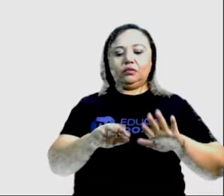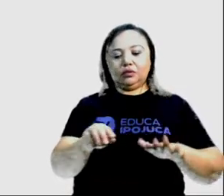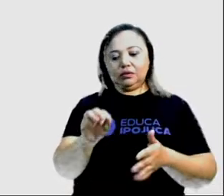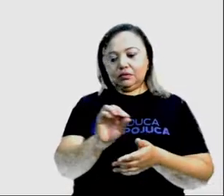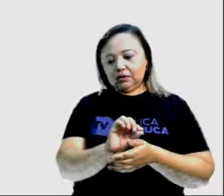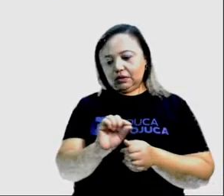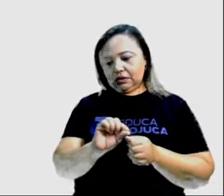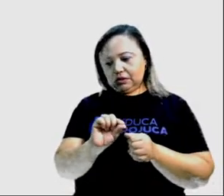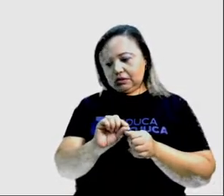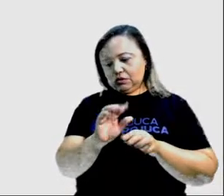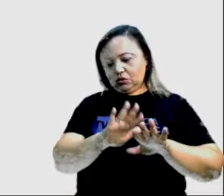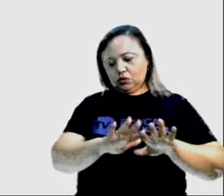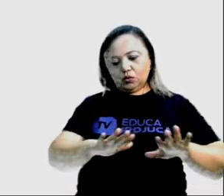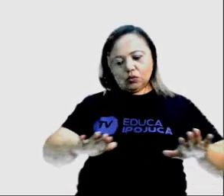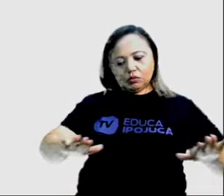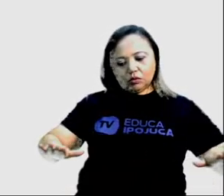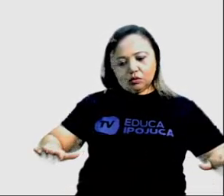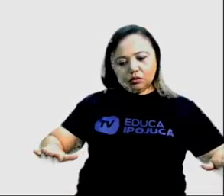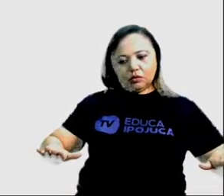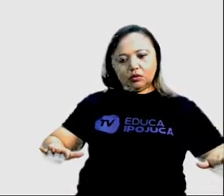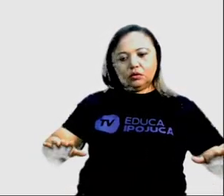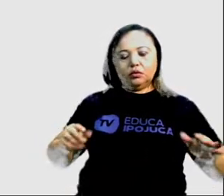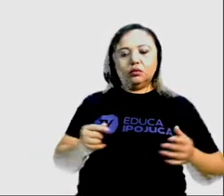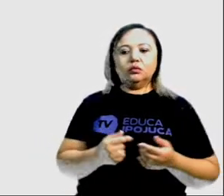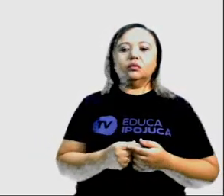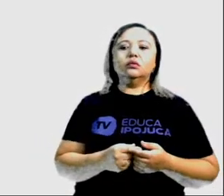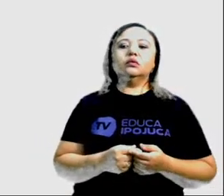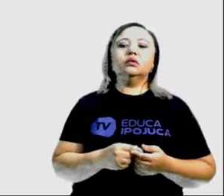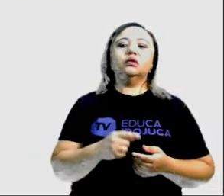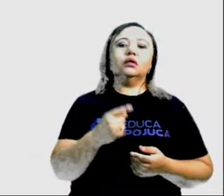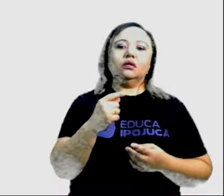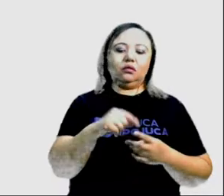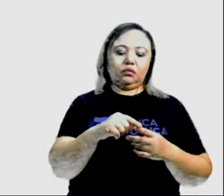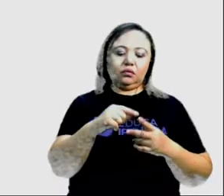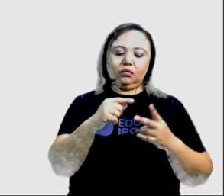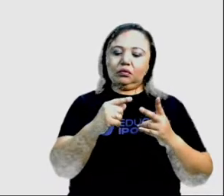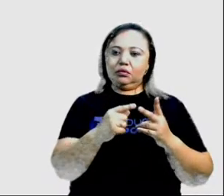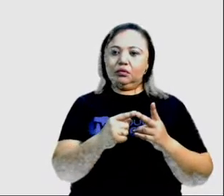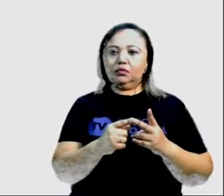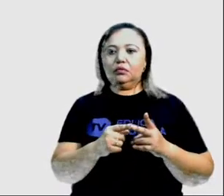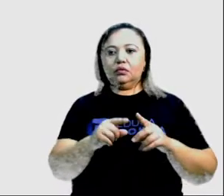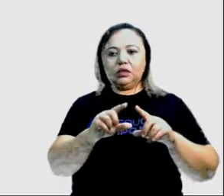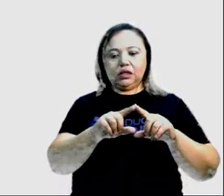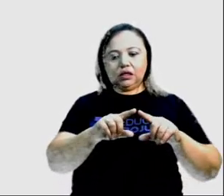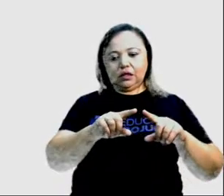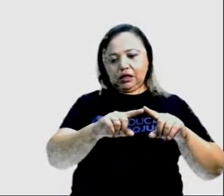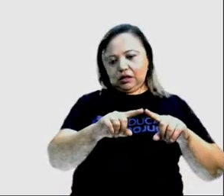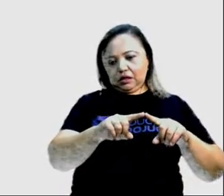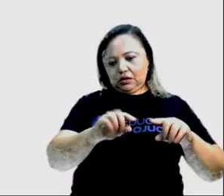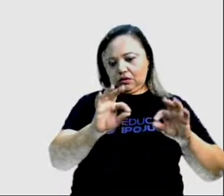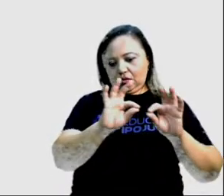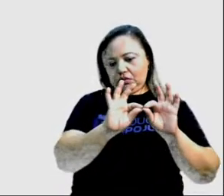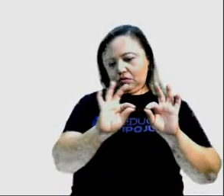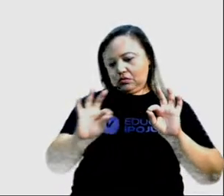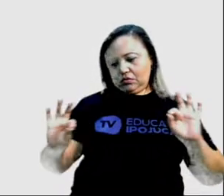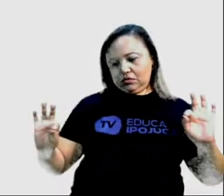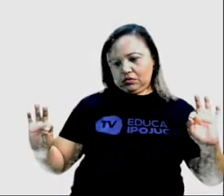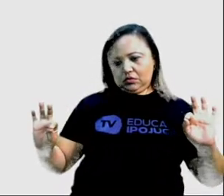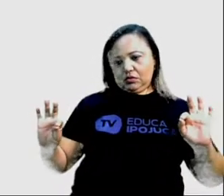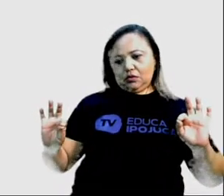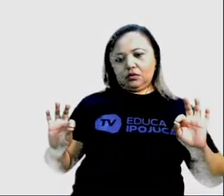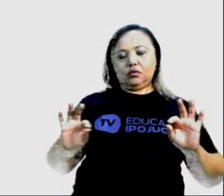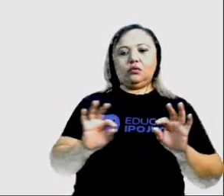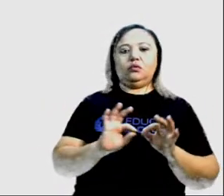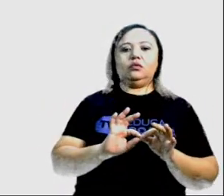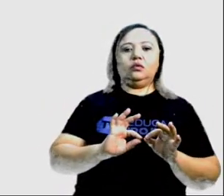plano. E elas apresentam duas dimensões, comprimento e largura. As